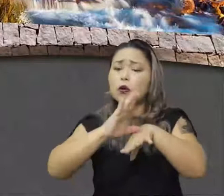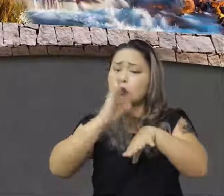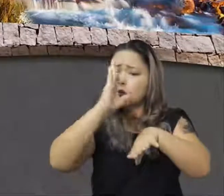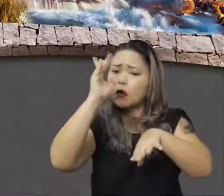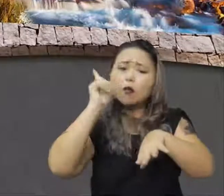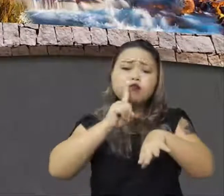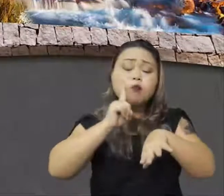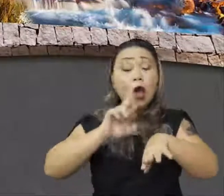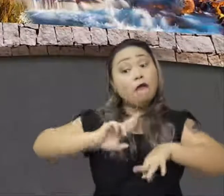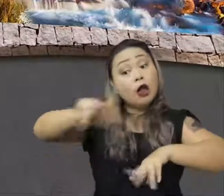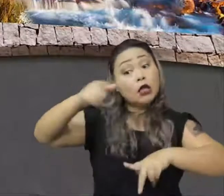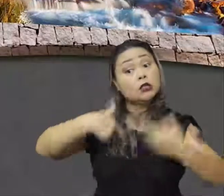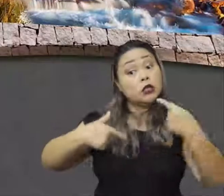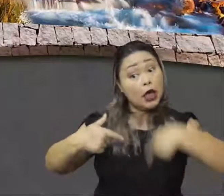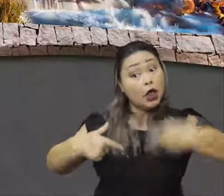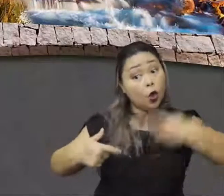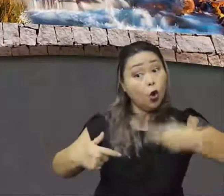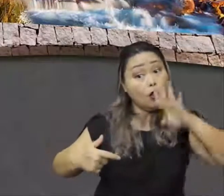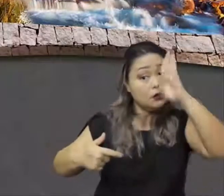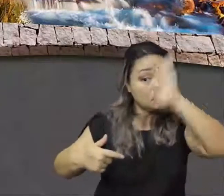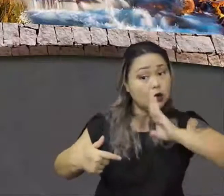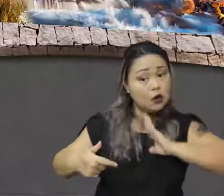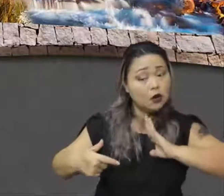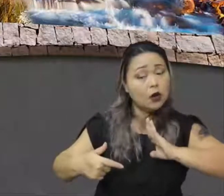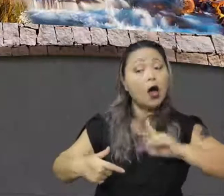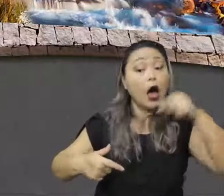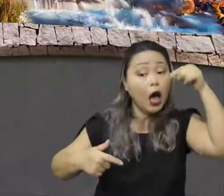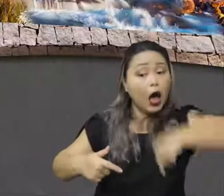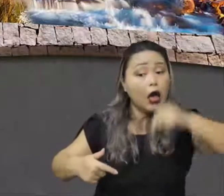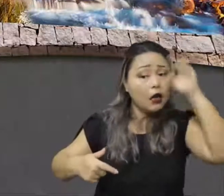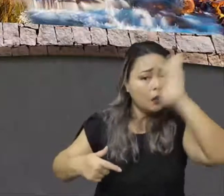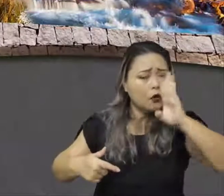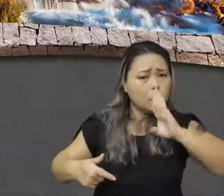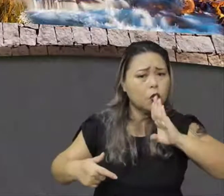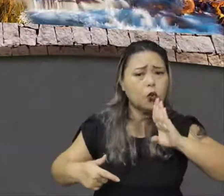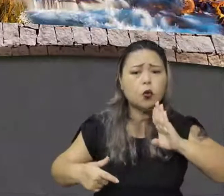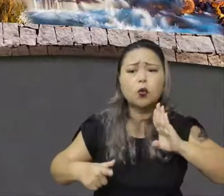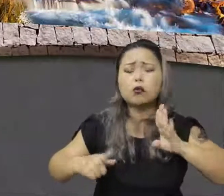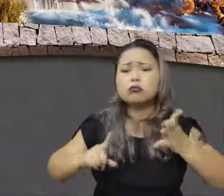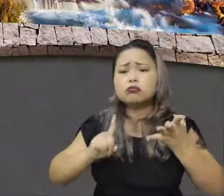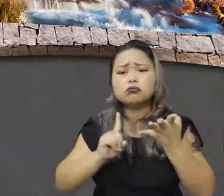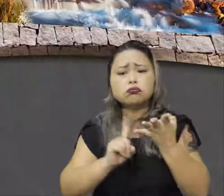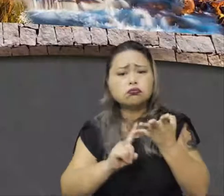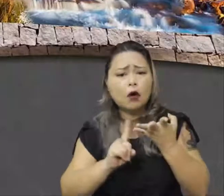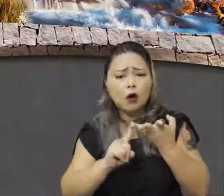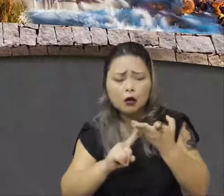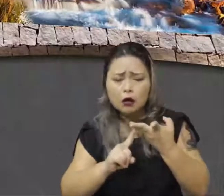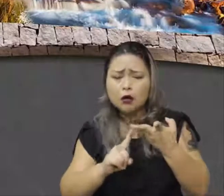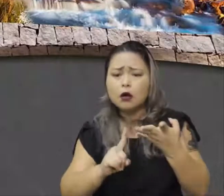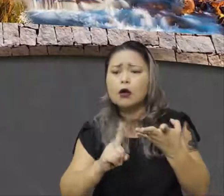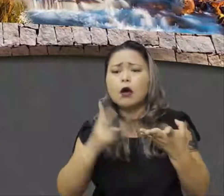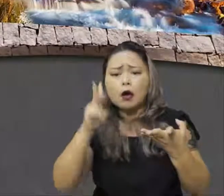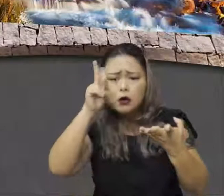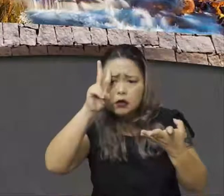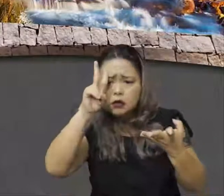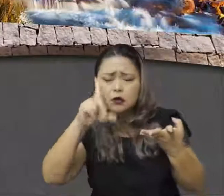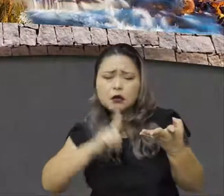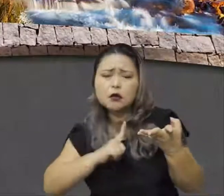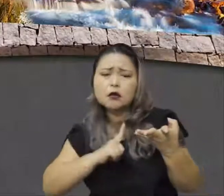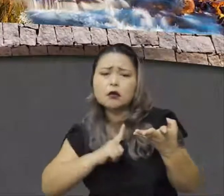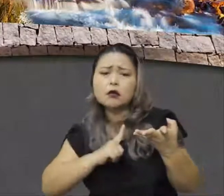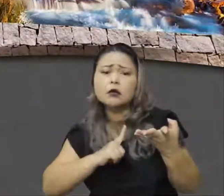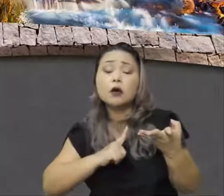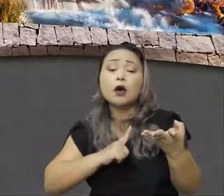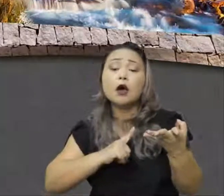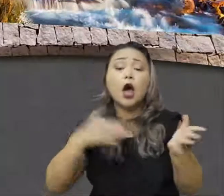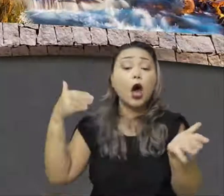Unidos, que é diferente da nossa. A nossa aqui no Brasil teve um monte de Constituição, você viu essa história, não foi?